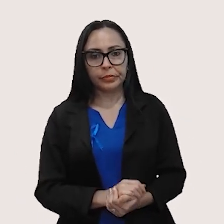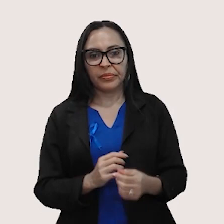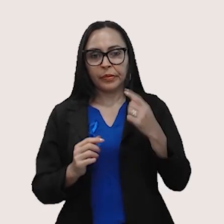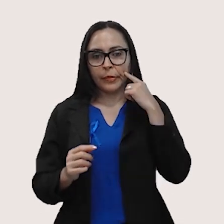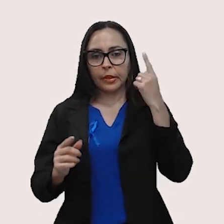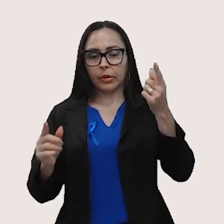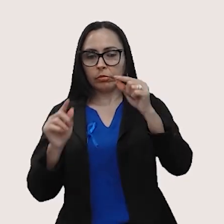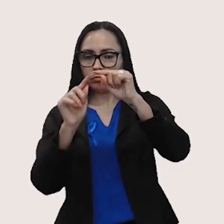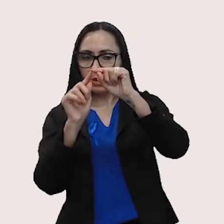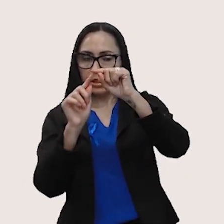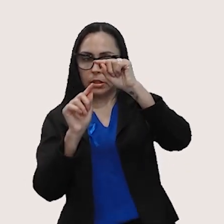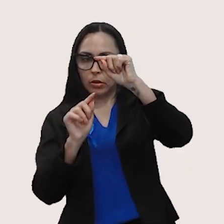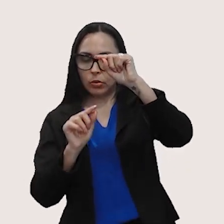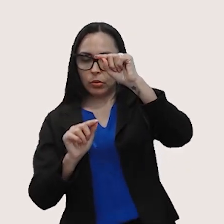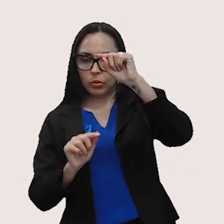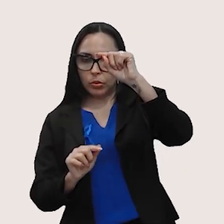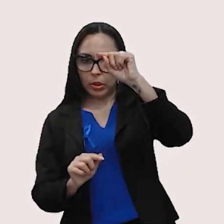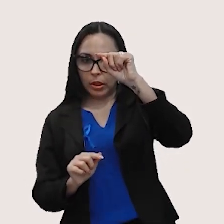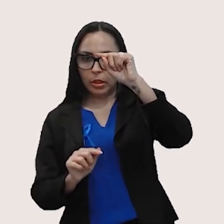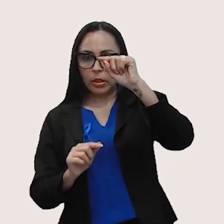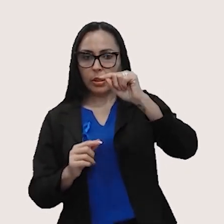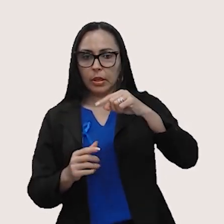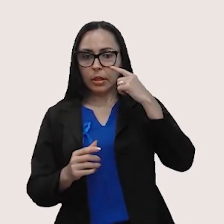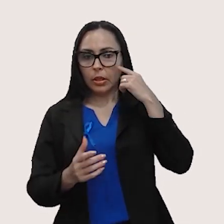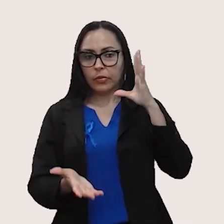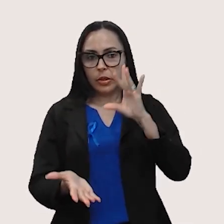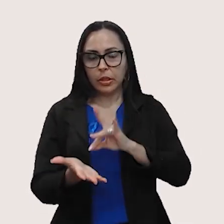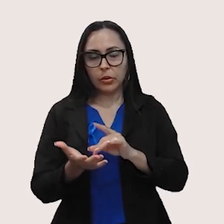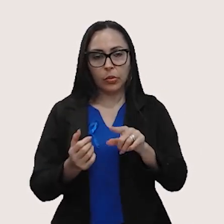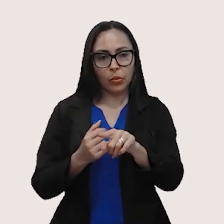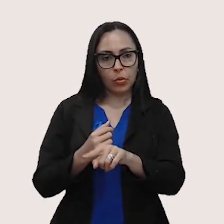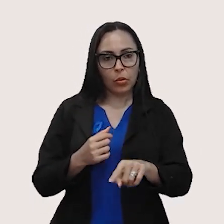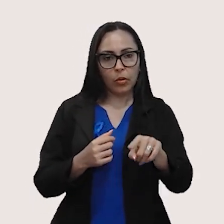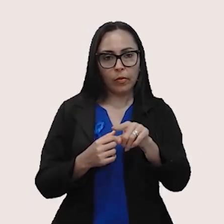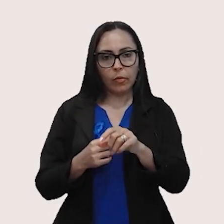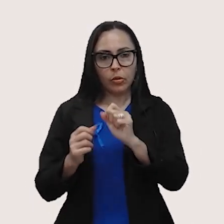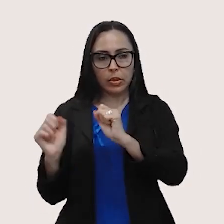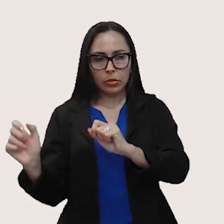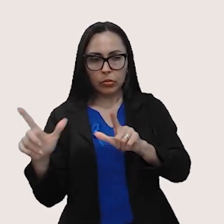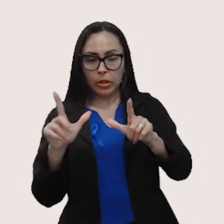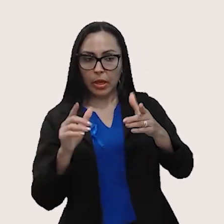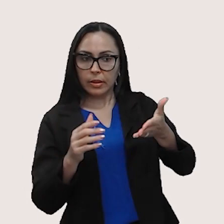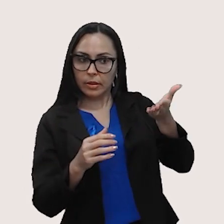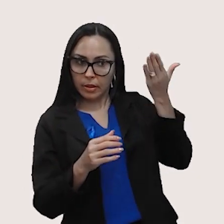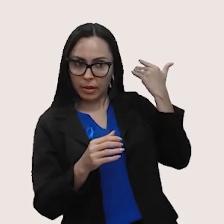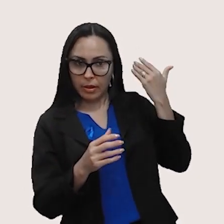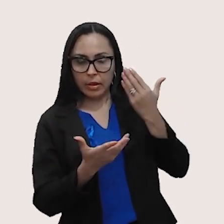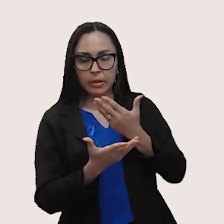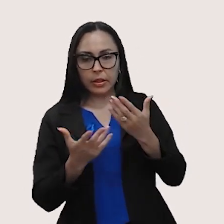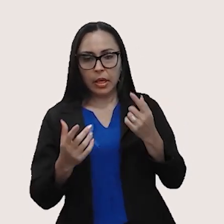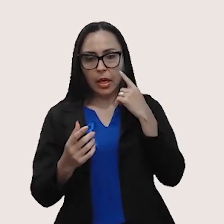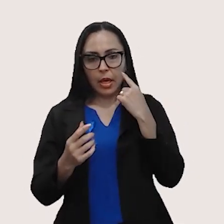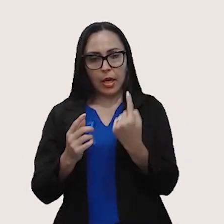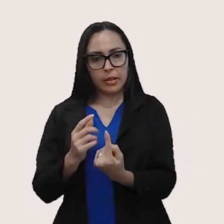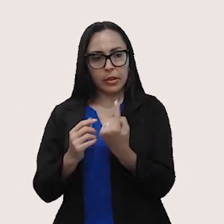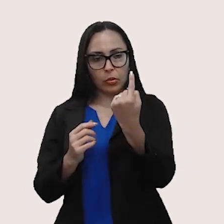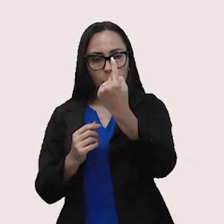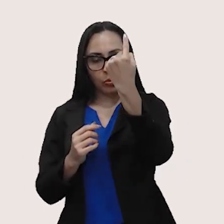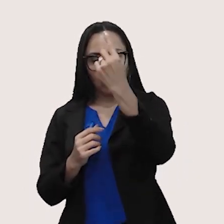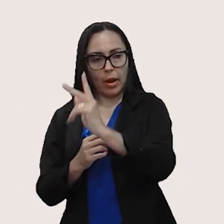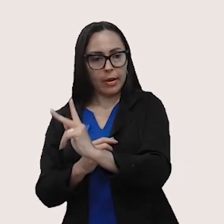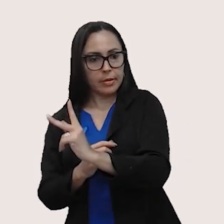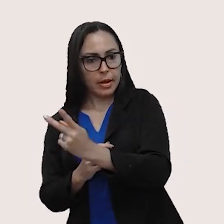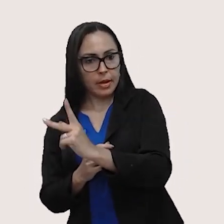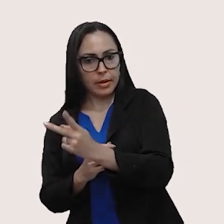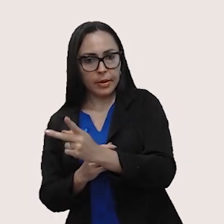eu acabei definindo com você no slide anterior. Essa altura está aqui e essa